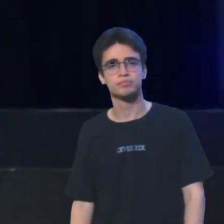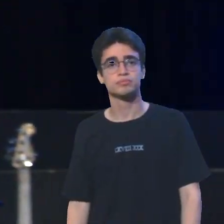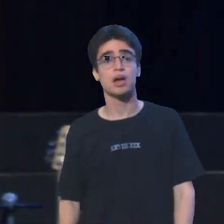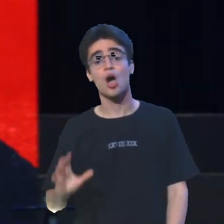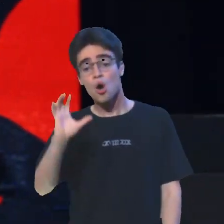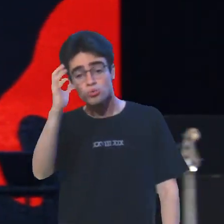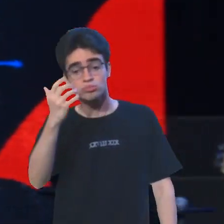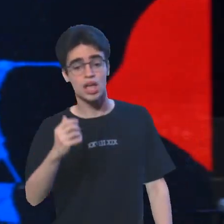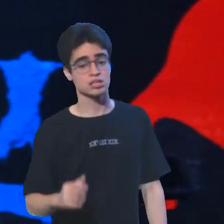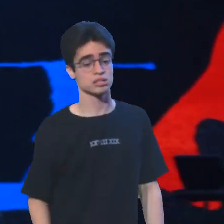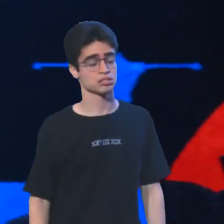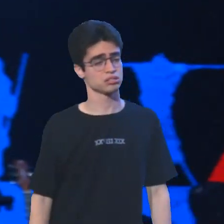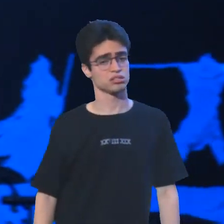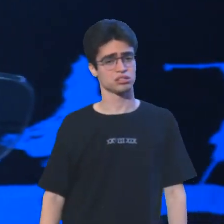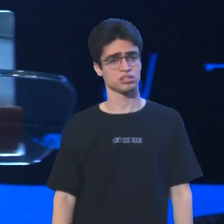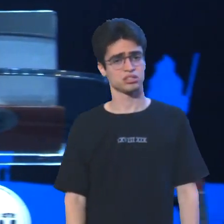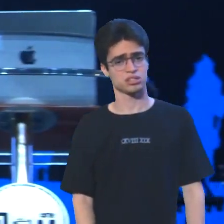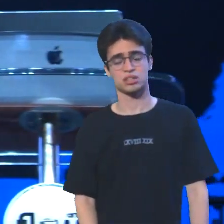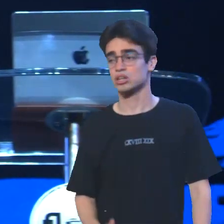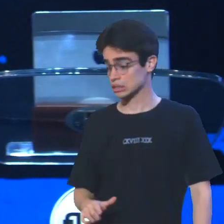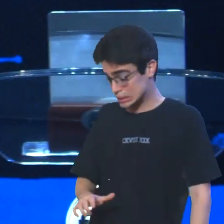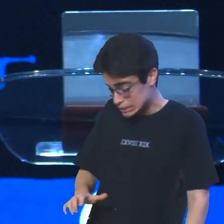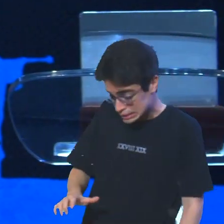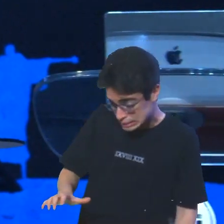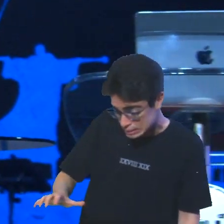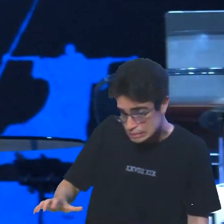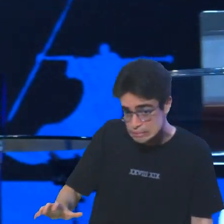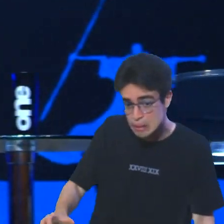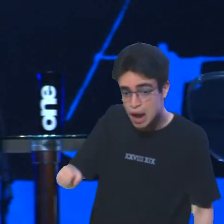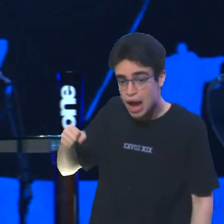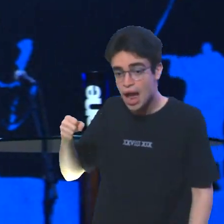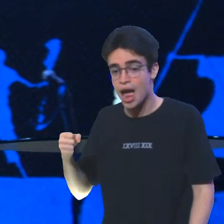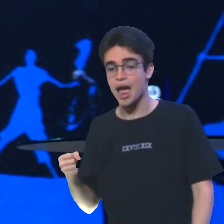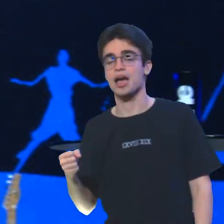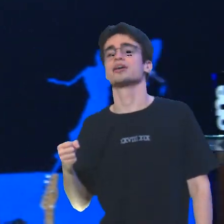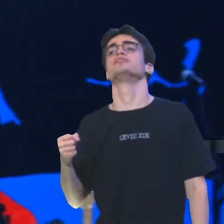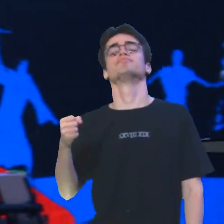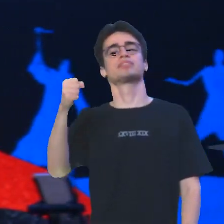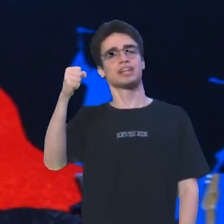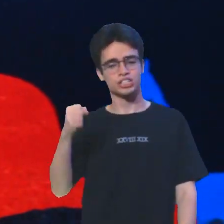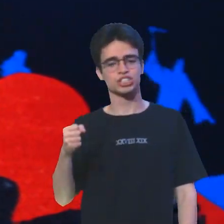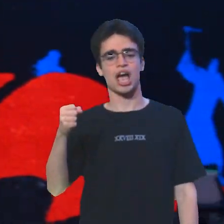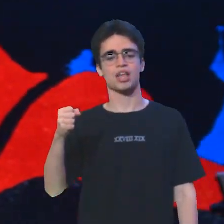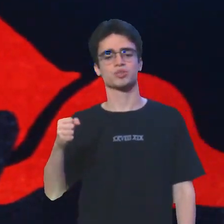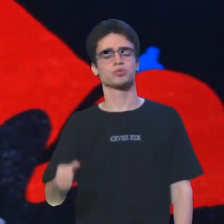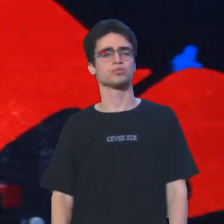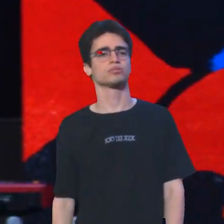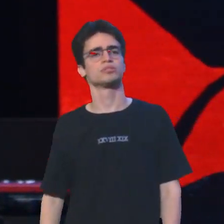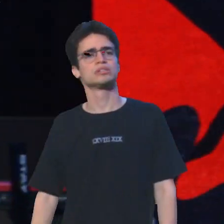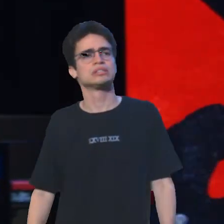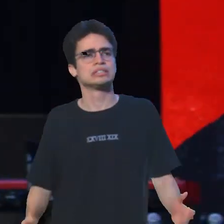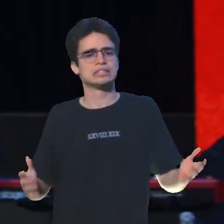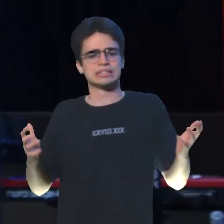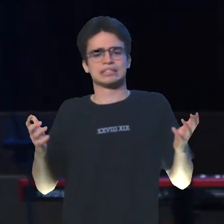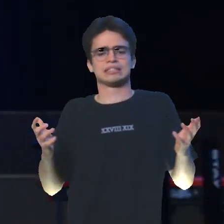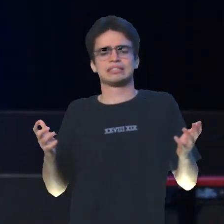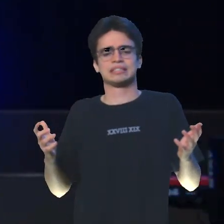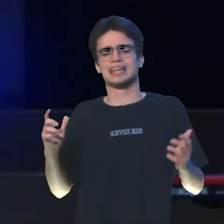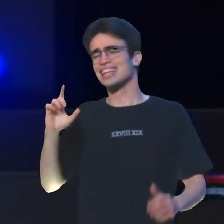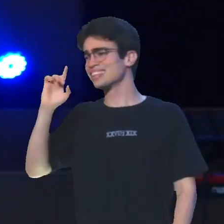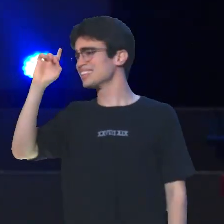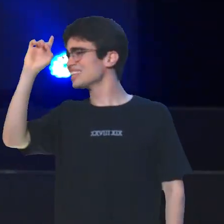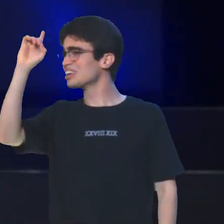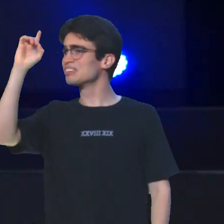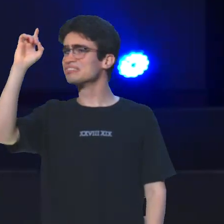que acontece. Ele pega pela cauda e vira um cajado de novo. O que o Senhor